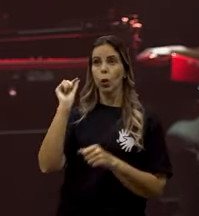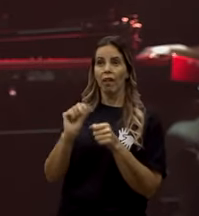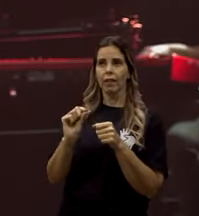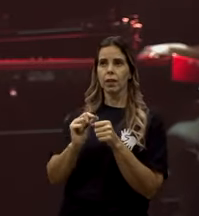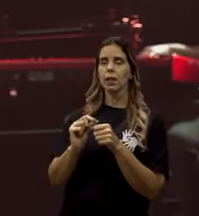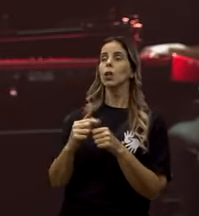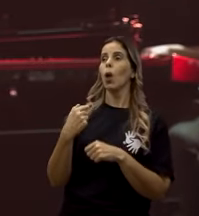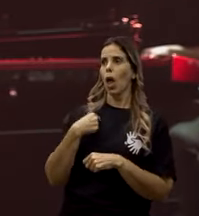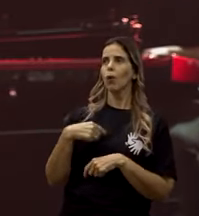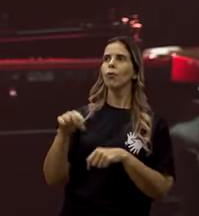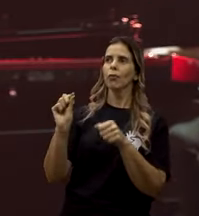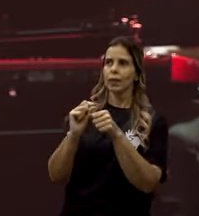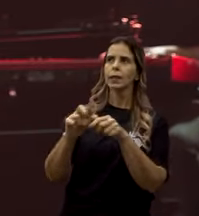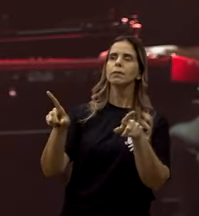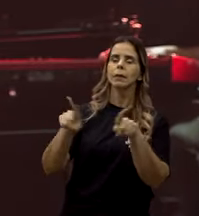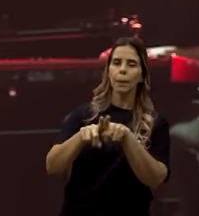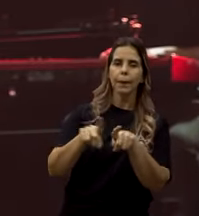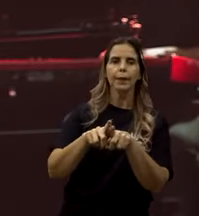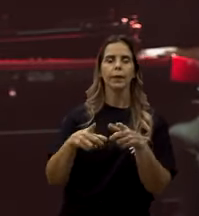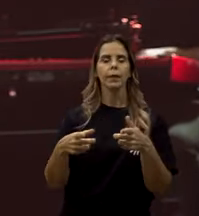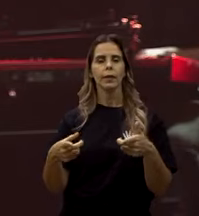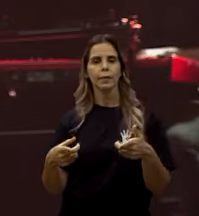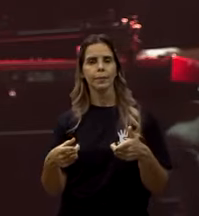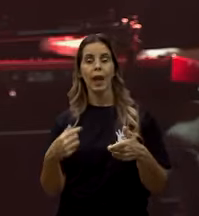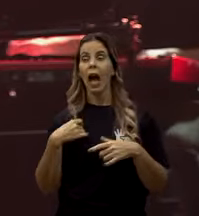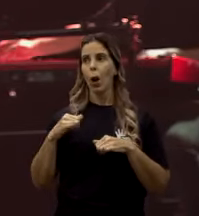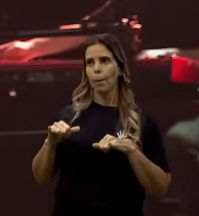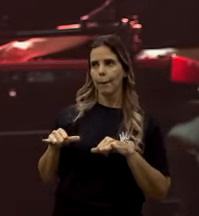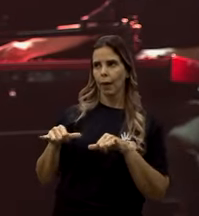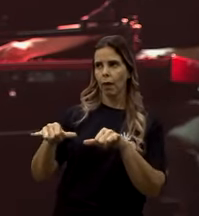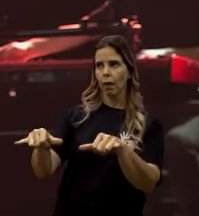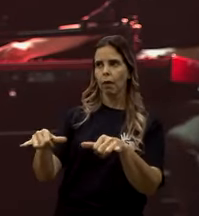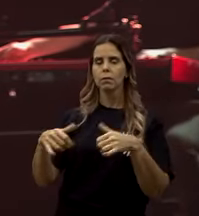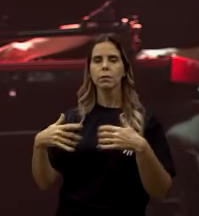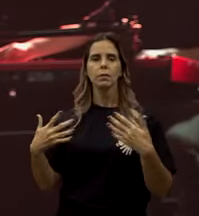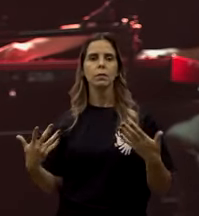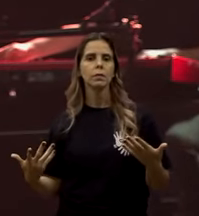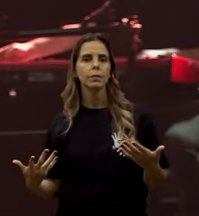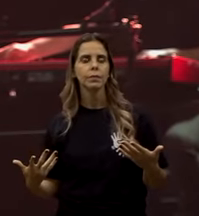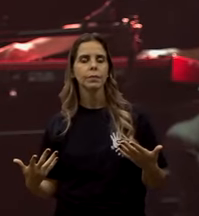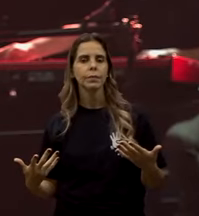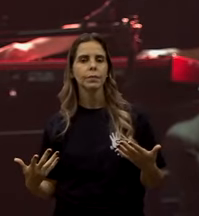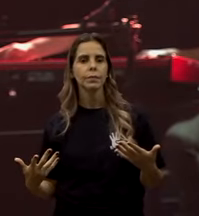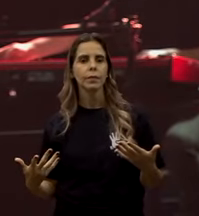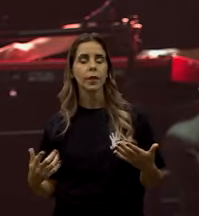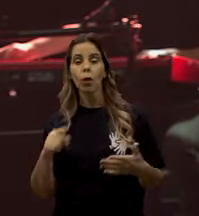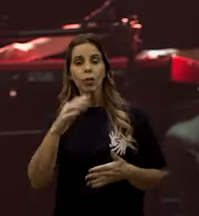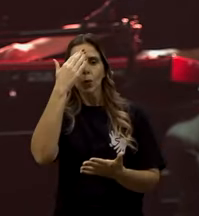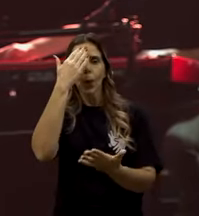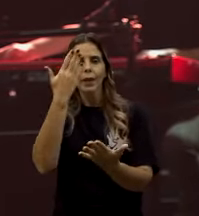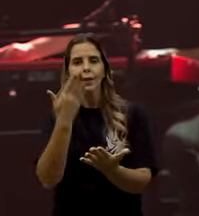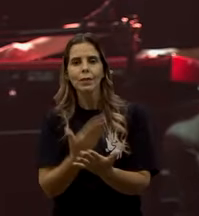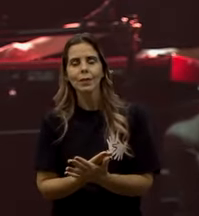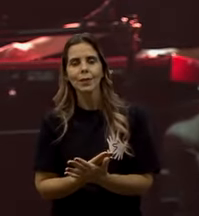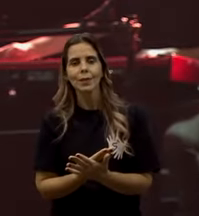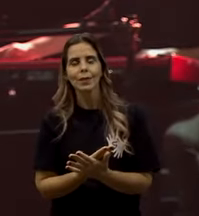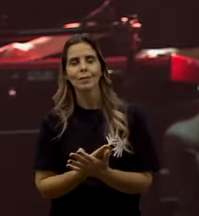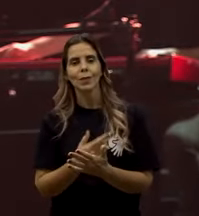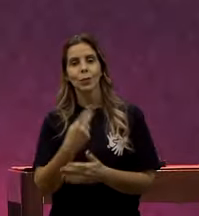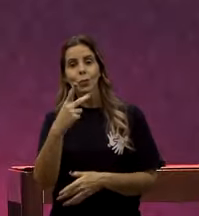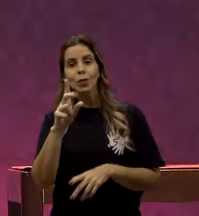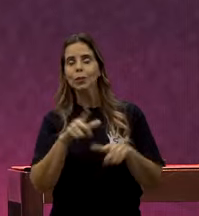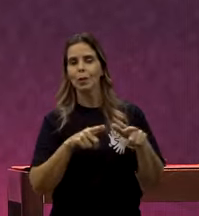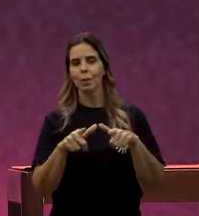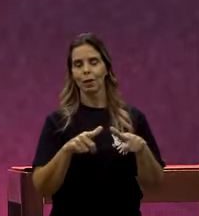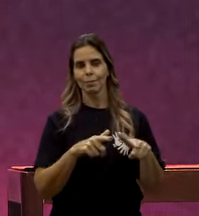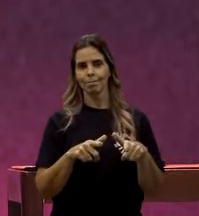pecado por que que você faz o que você faz ah porque o mercado tá correndo para isso tá fazendo em Pecado porque você não acredita no que você faz Romanos Capítulo